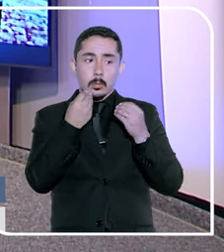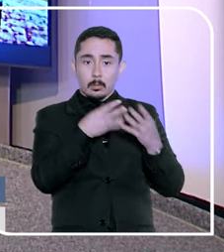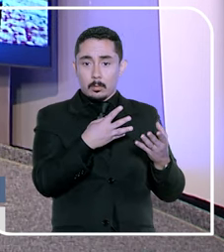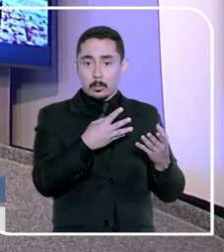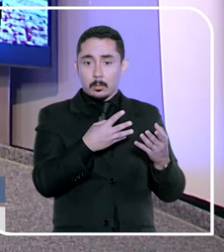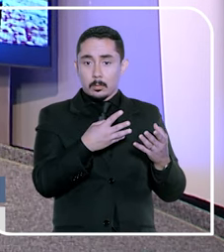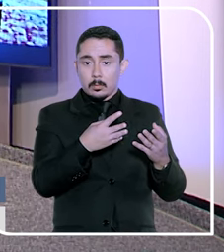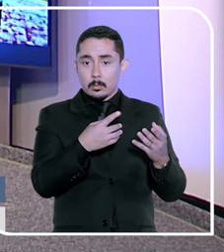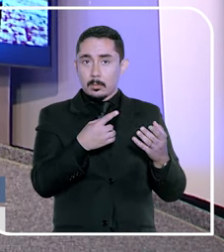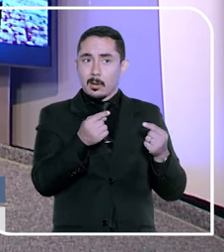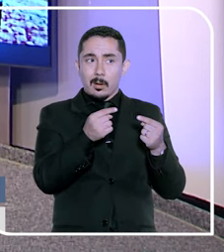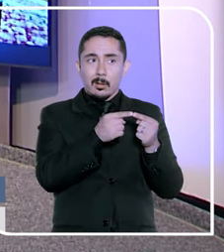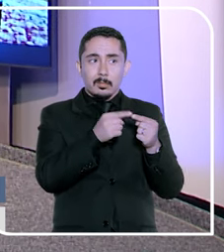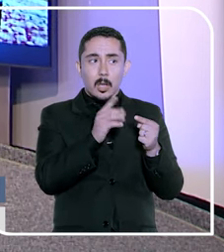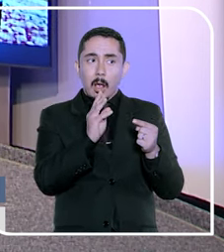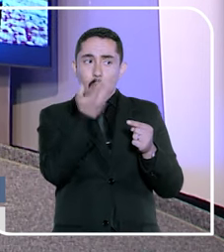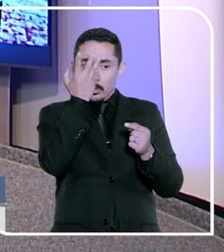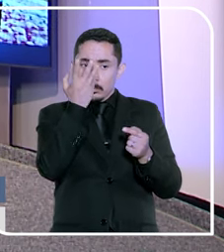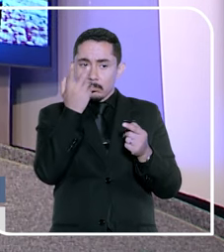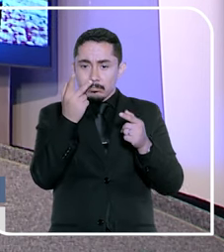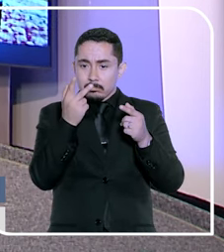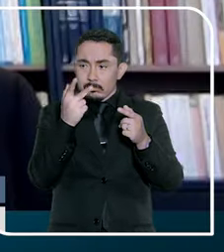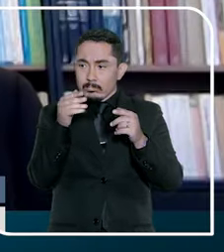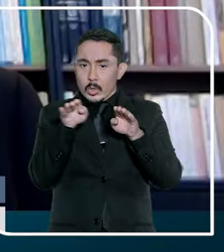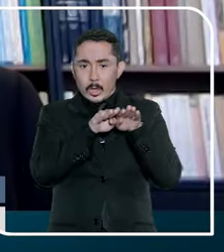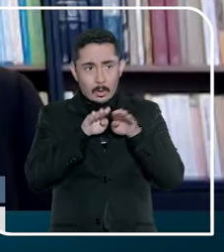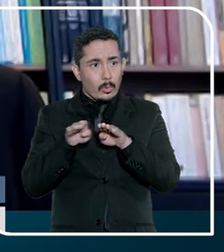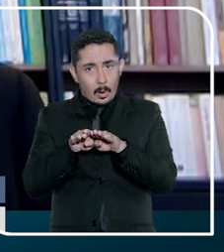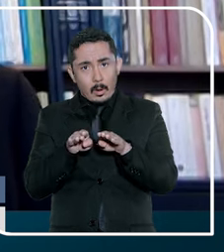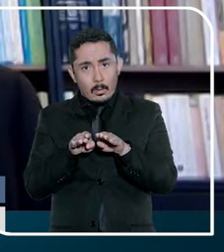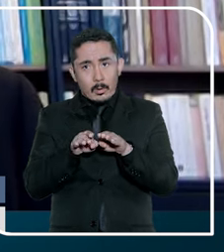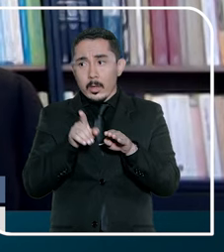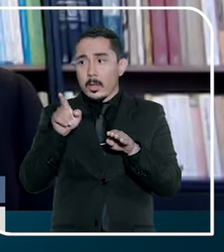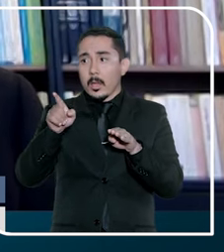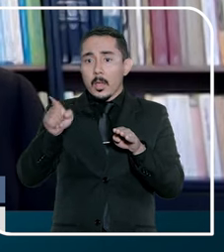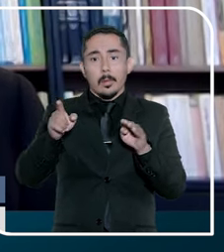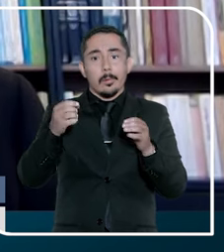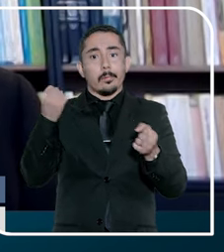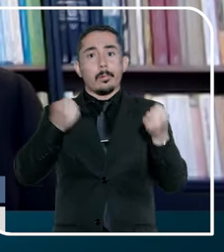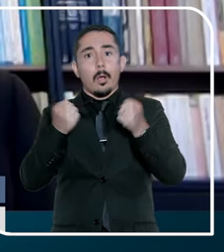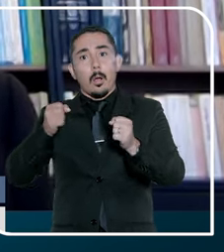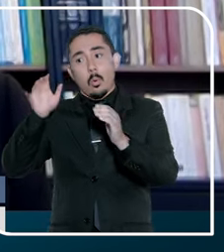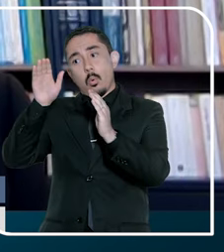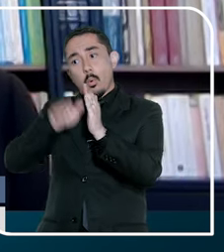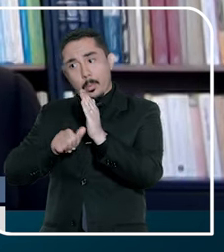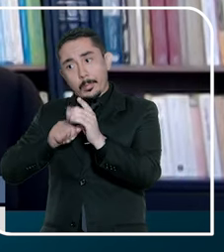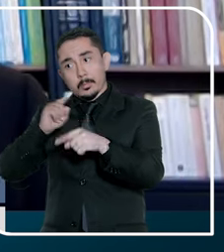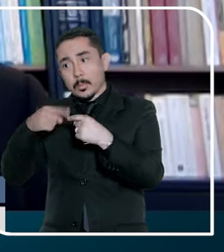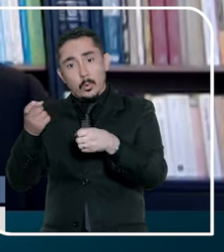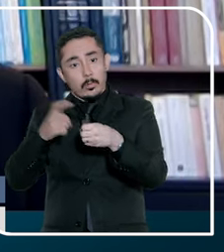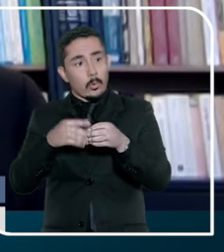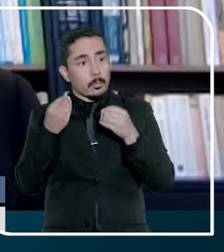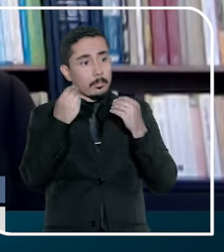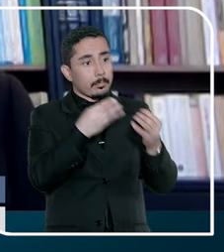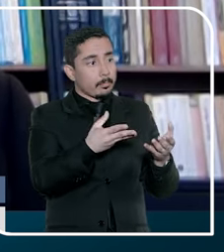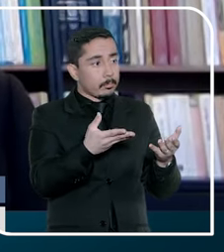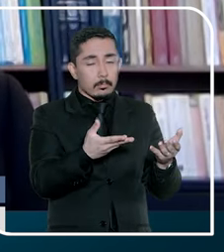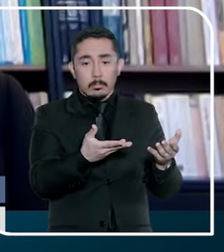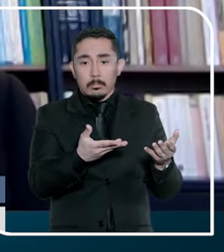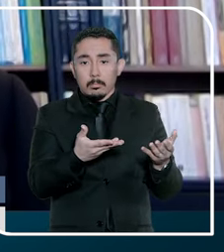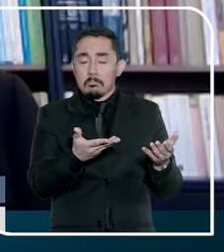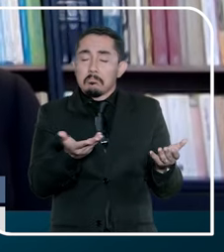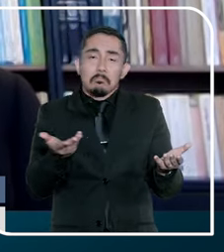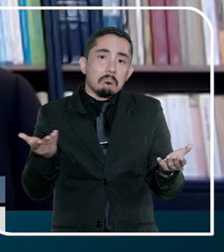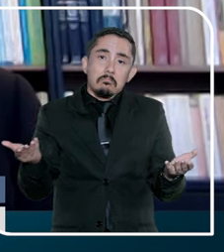mesmo que se ele supair um automóvel e devolver né então a o fato dele